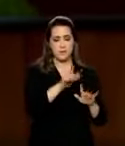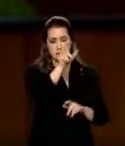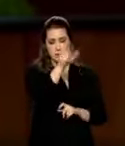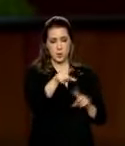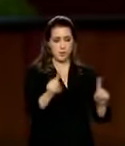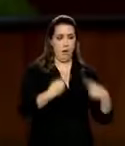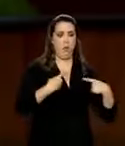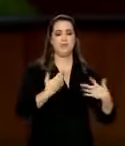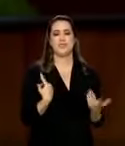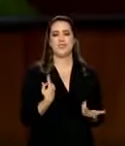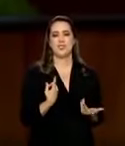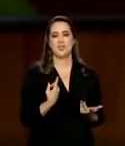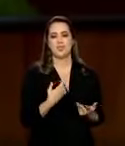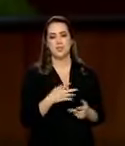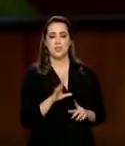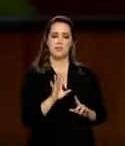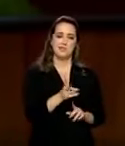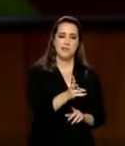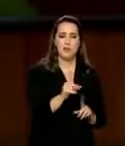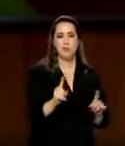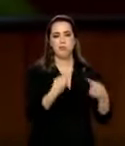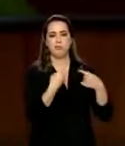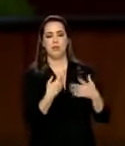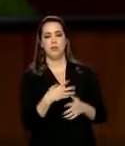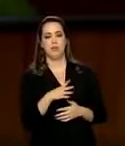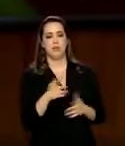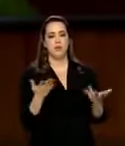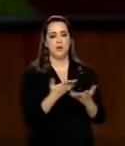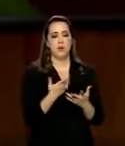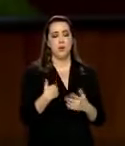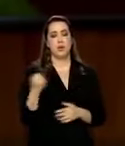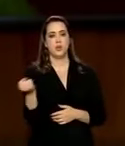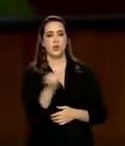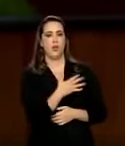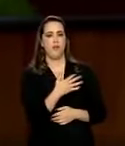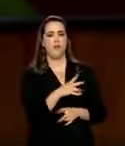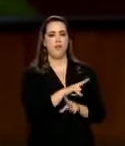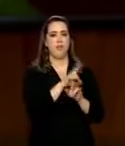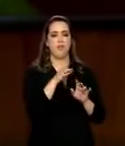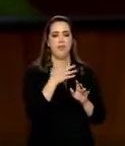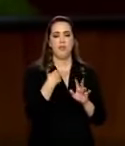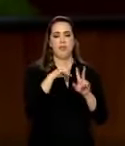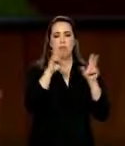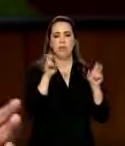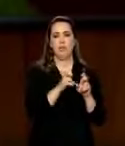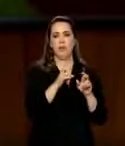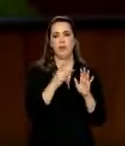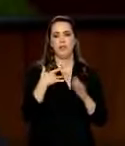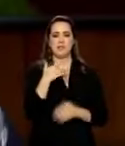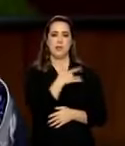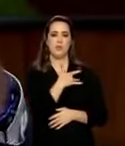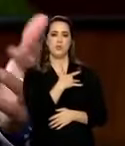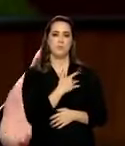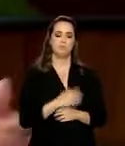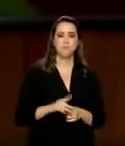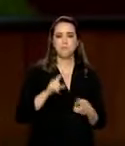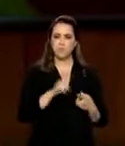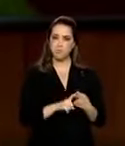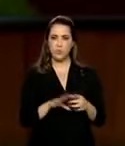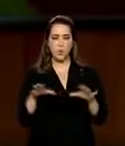acusação, né? É, disso, daquilo. Apareceu mais uma narrativa agora contra a saúde, né? É uma atrás da outra. É